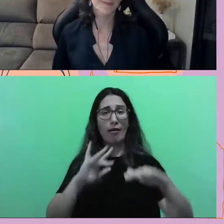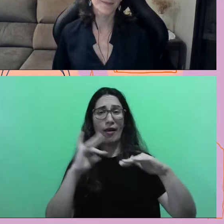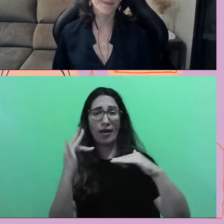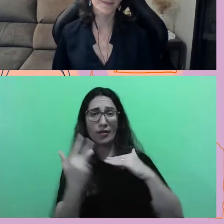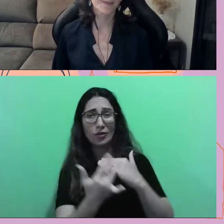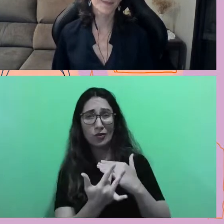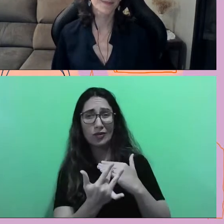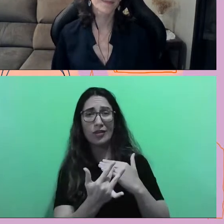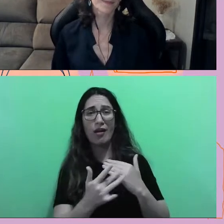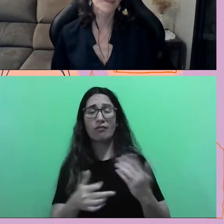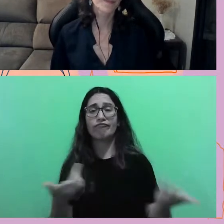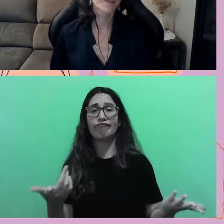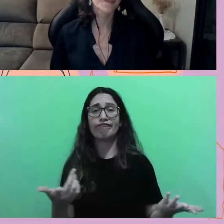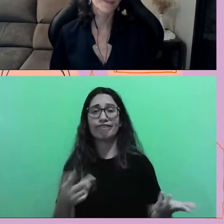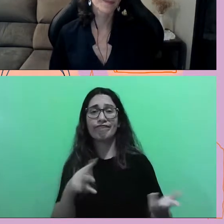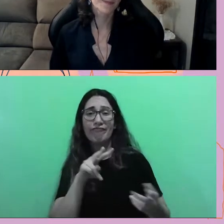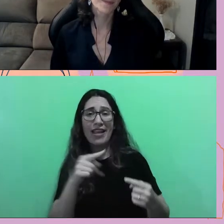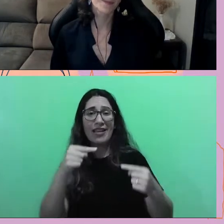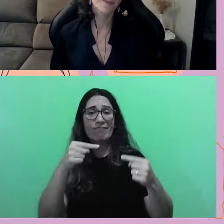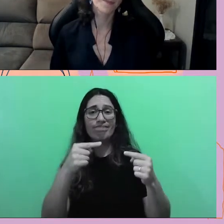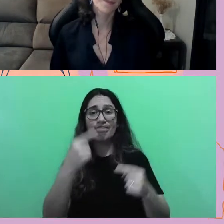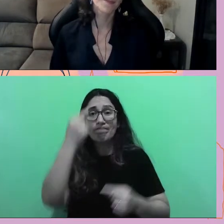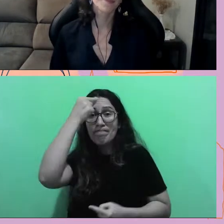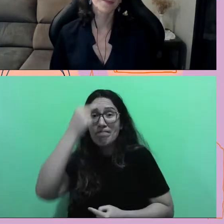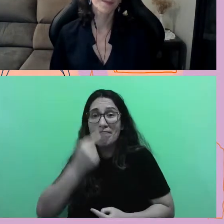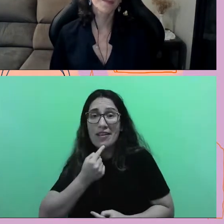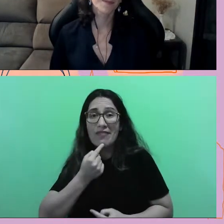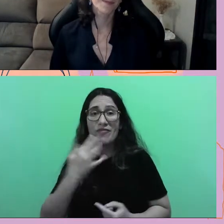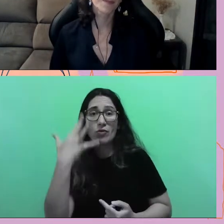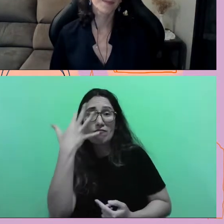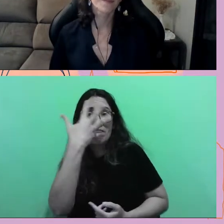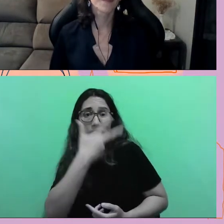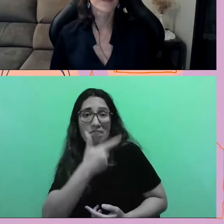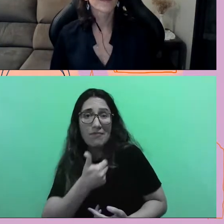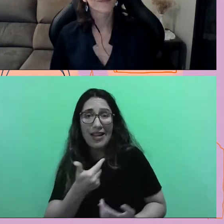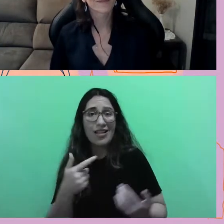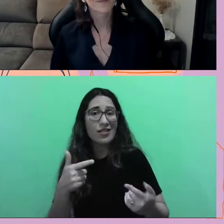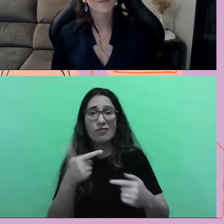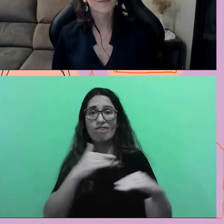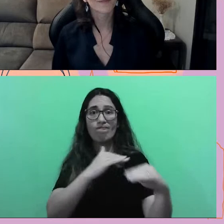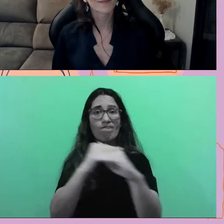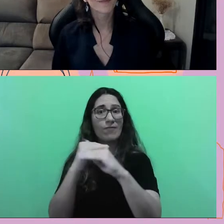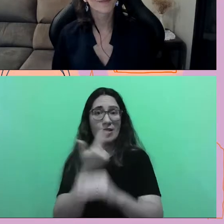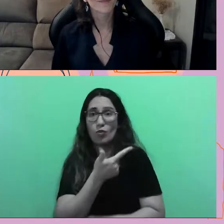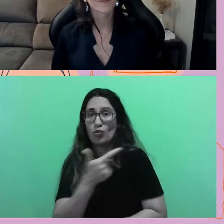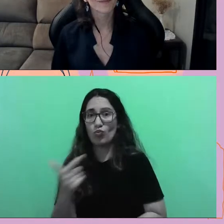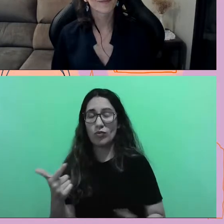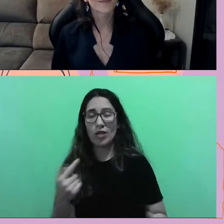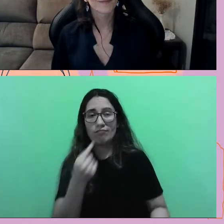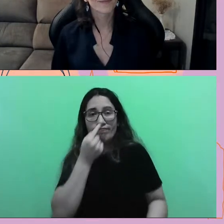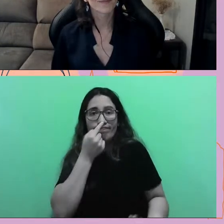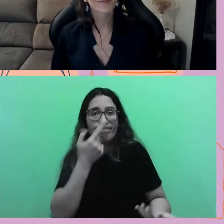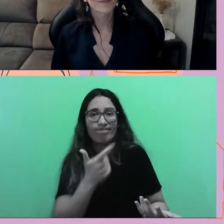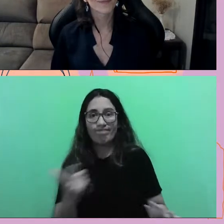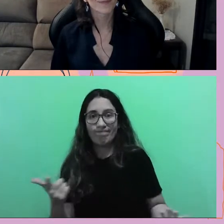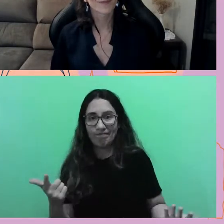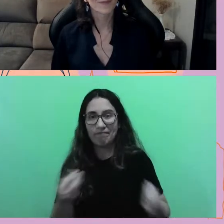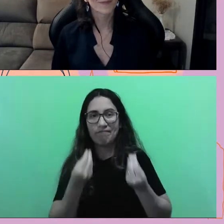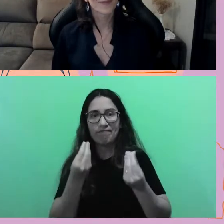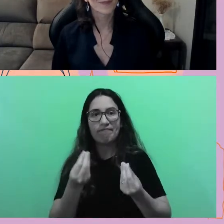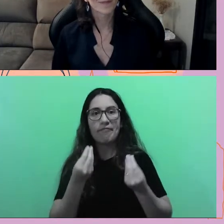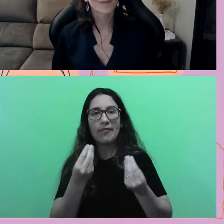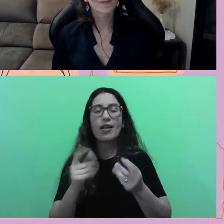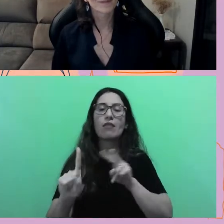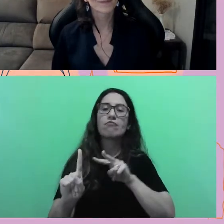não tem aquele, não se encaixa naquele padrão de beleza, né? Né, aquela situação, do ponto de